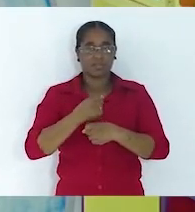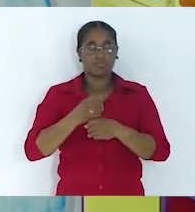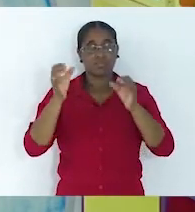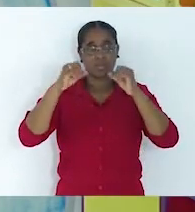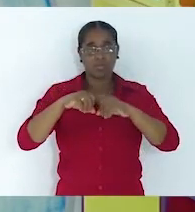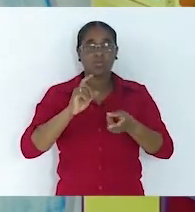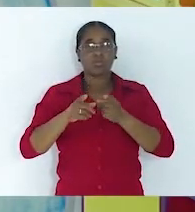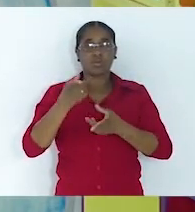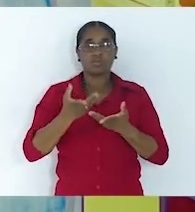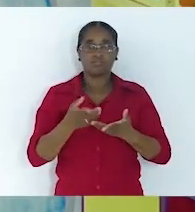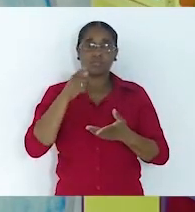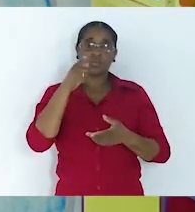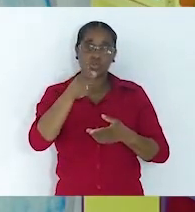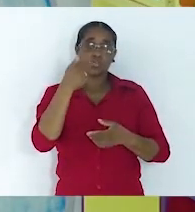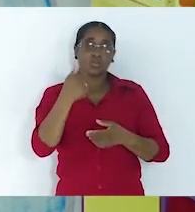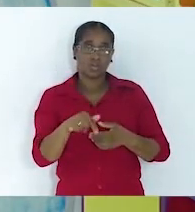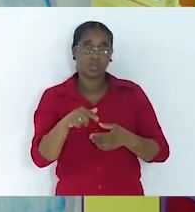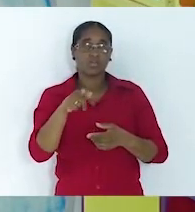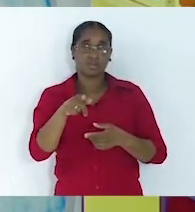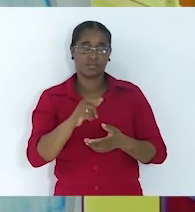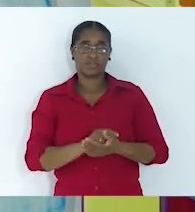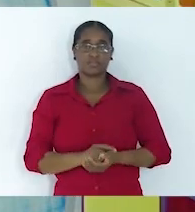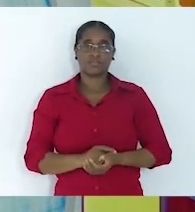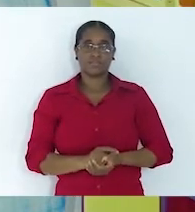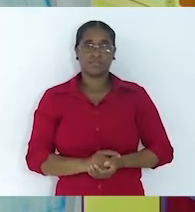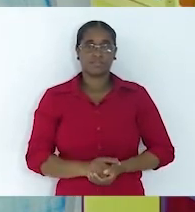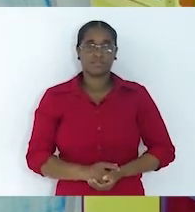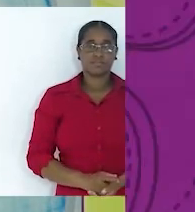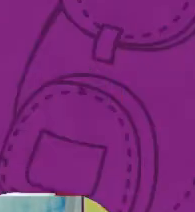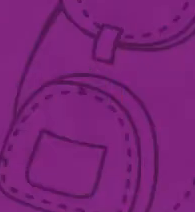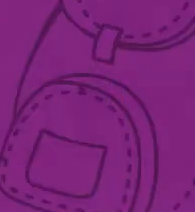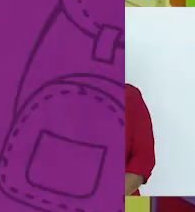acordo com aquilo que tens na classificação.